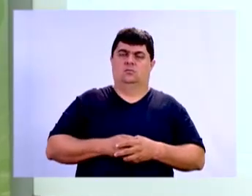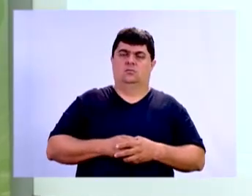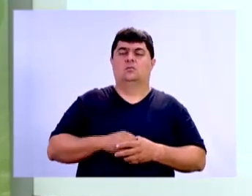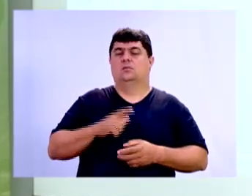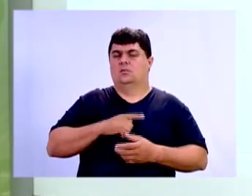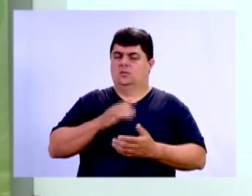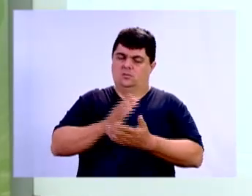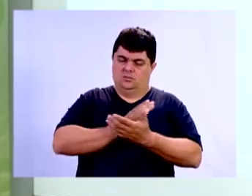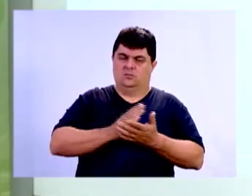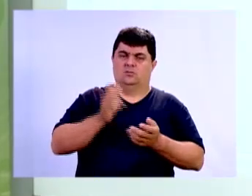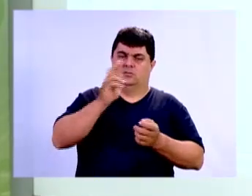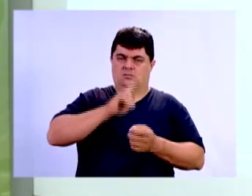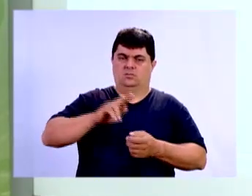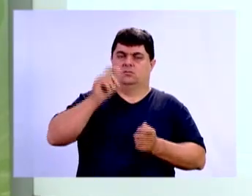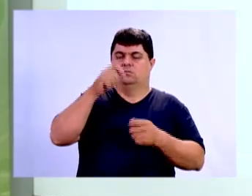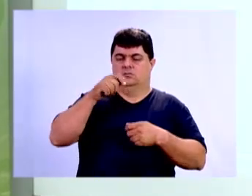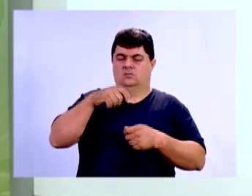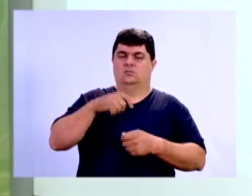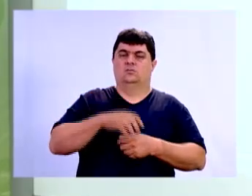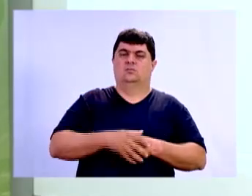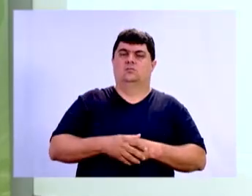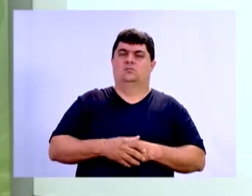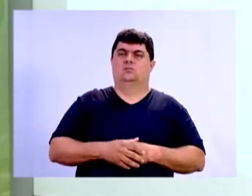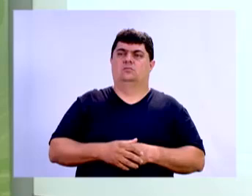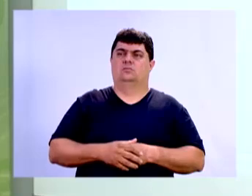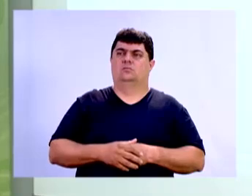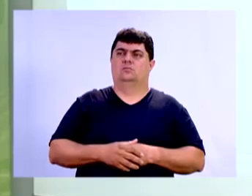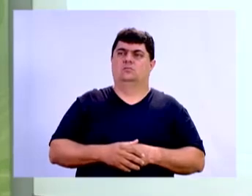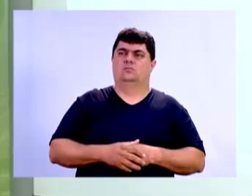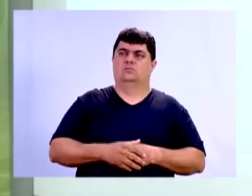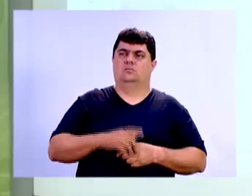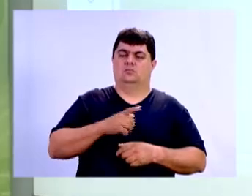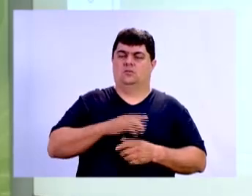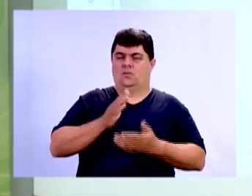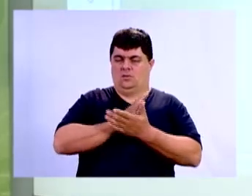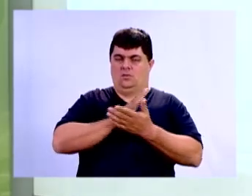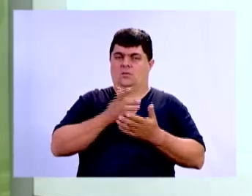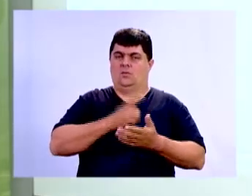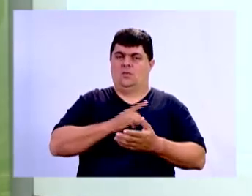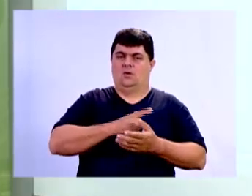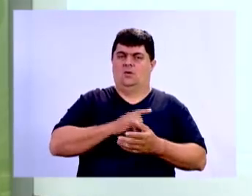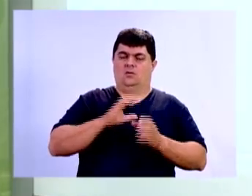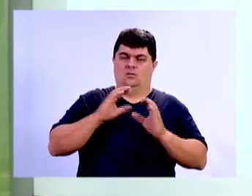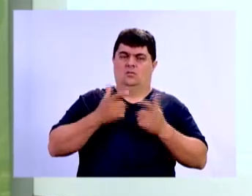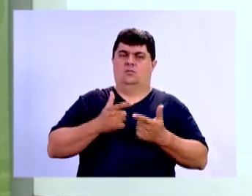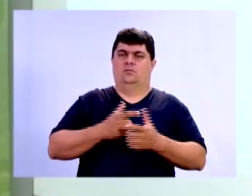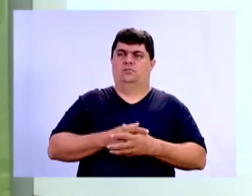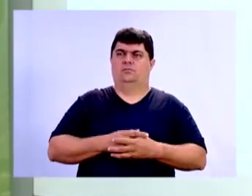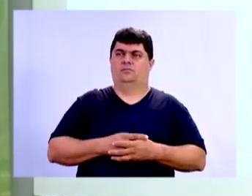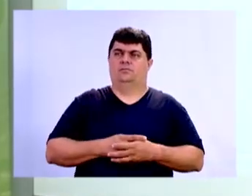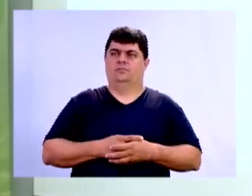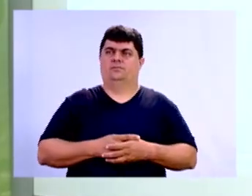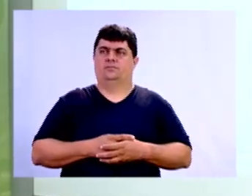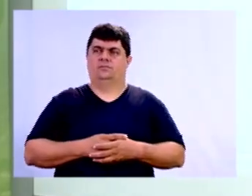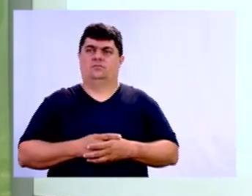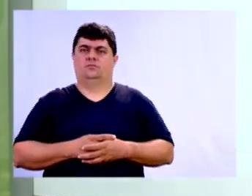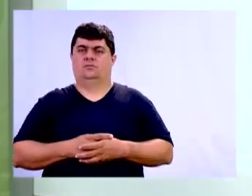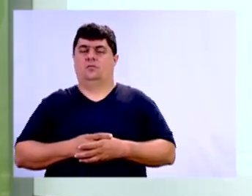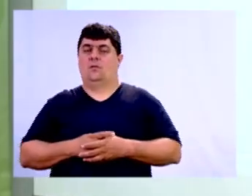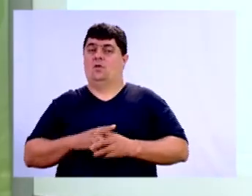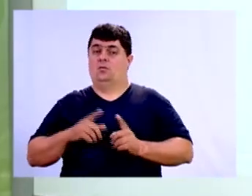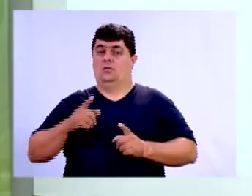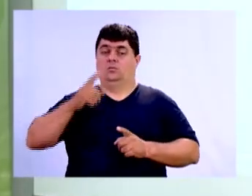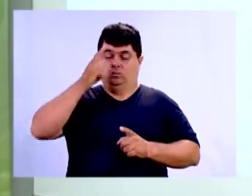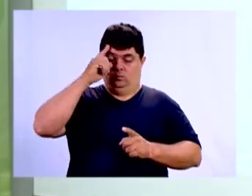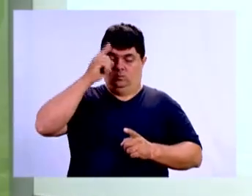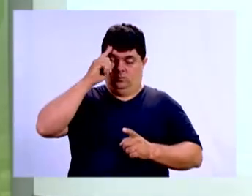Tem algumas funcionalidades vetores e serve para algumas funcionalidades sim, lógico, nós não teríamos. Mas no dia a dia,